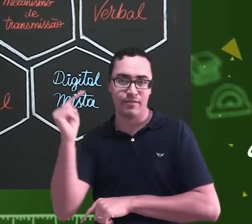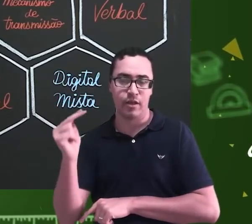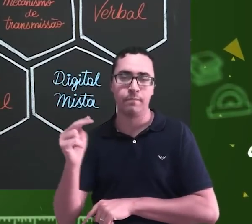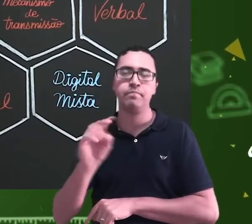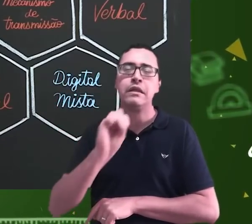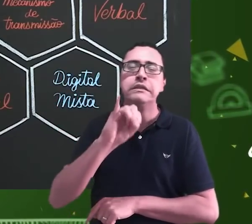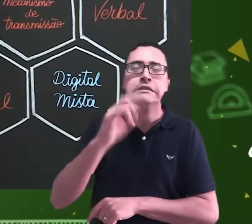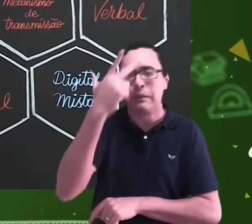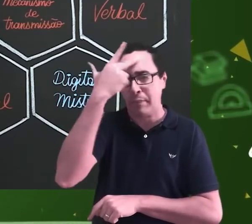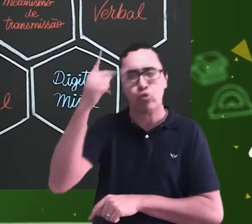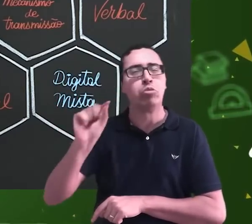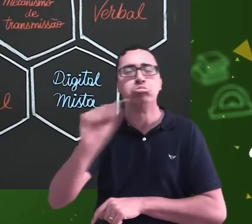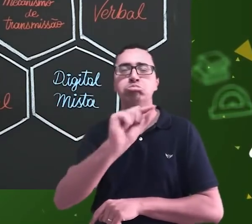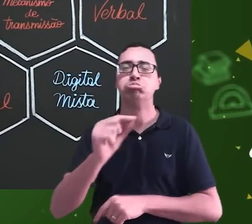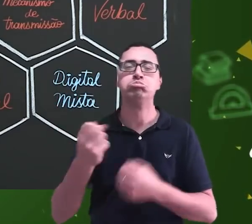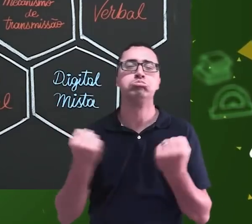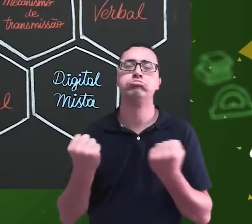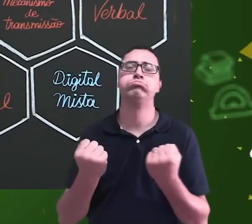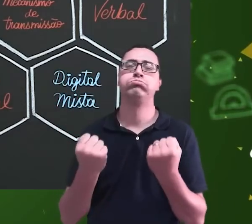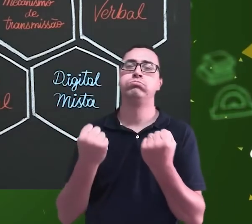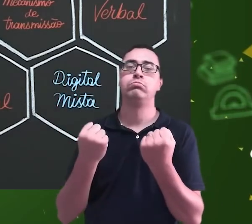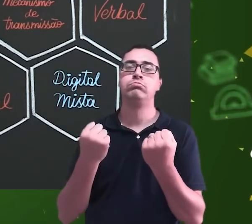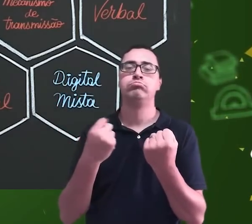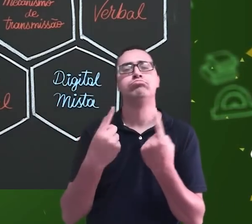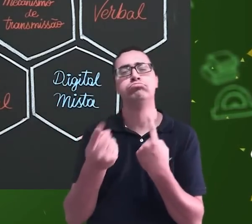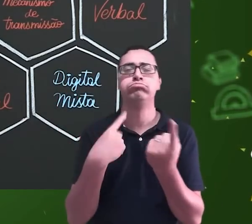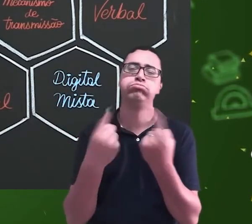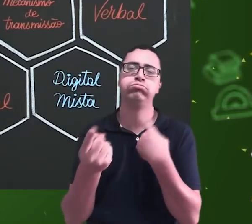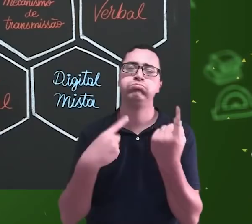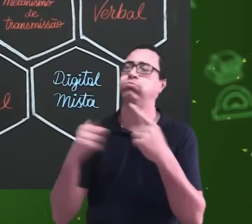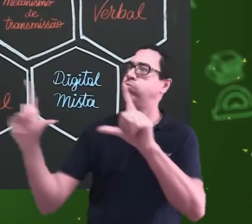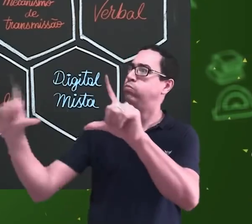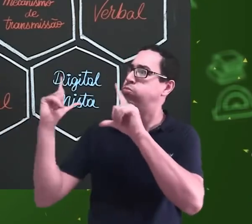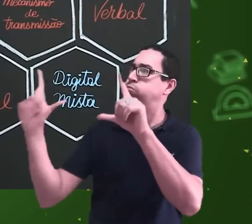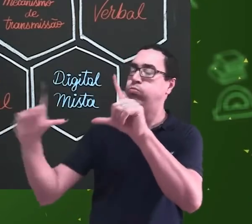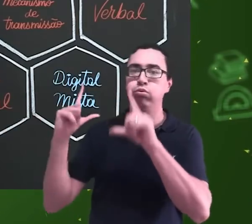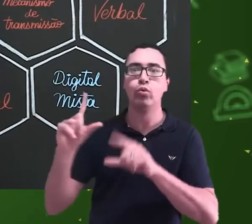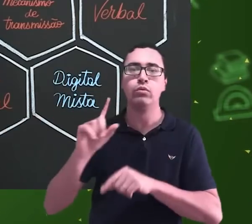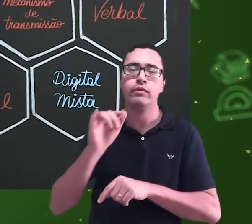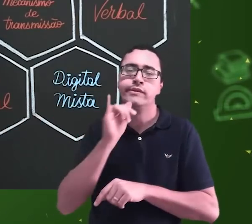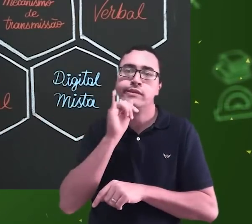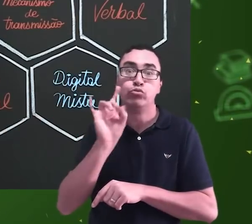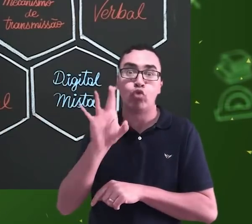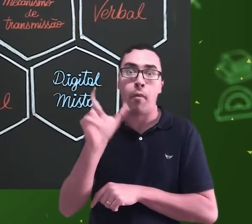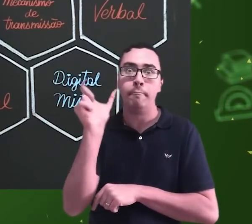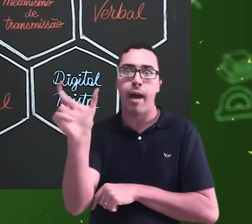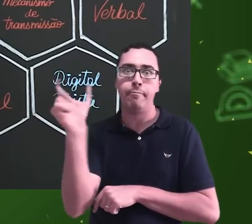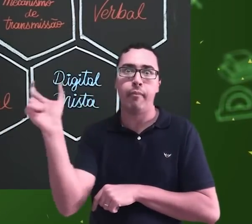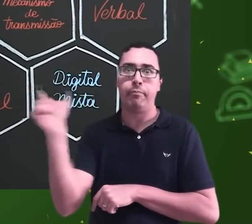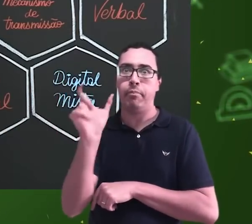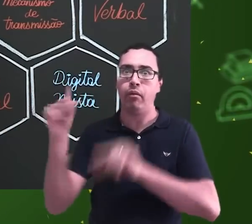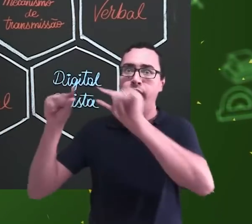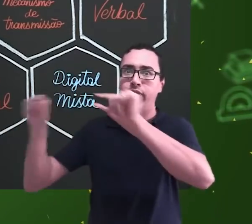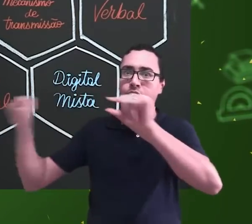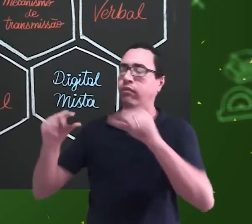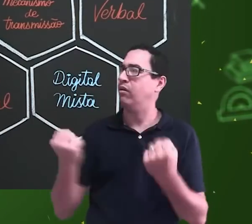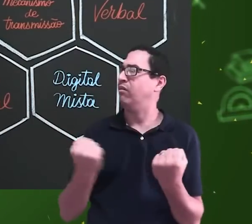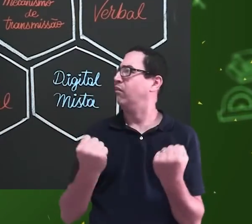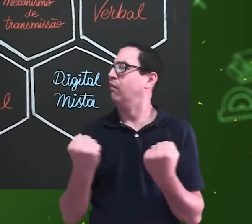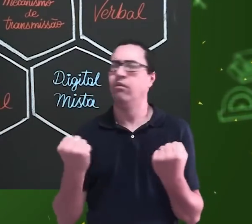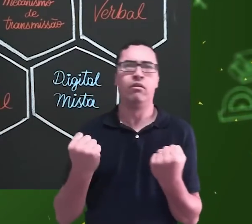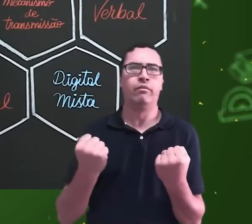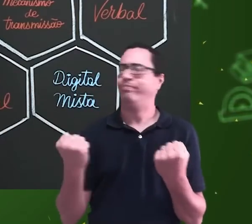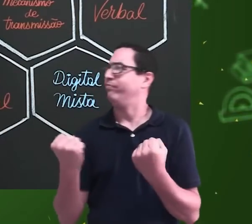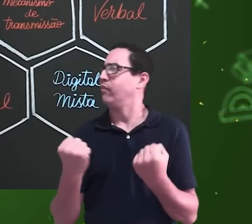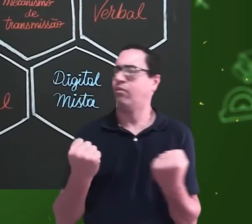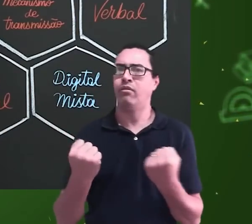elas se deparassem com uma placa com muitas informações textuais, gente, essa placa ia gerar um pouco de dificuldade